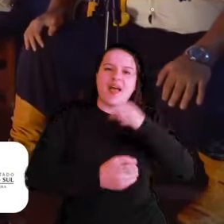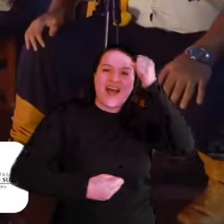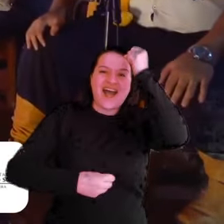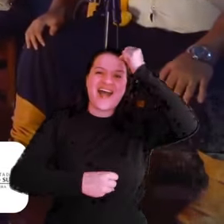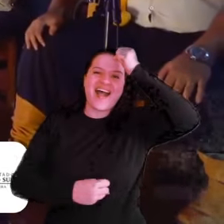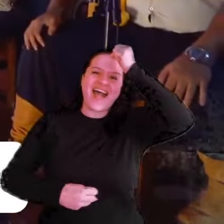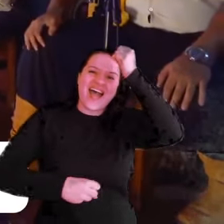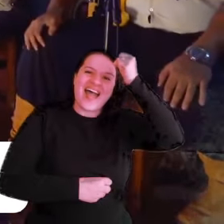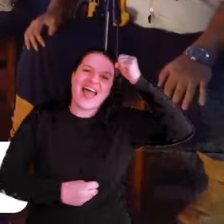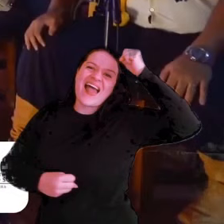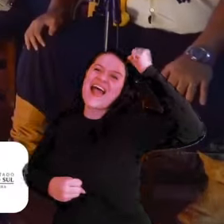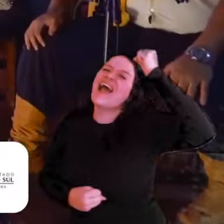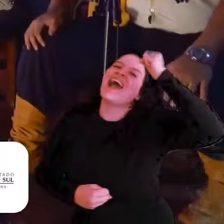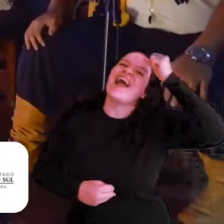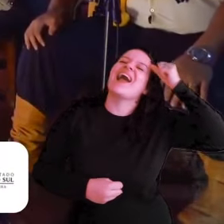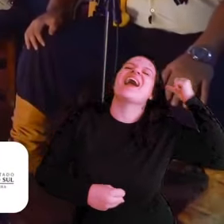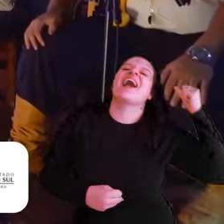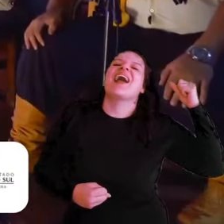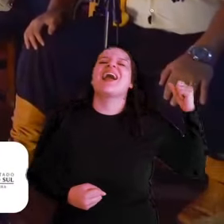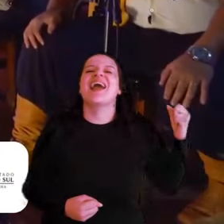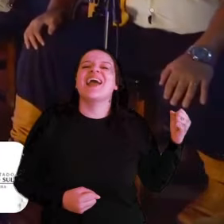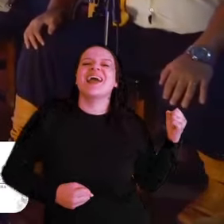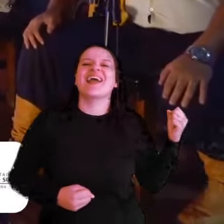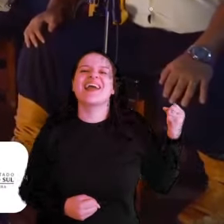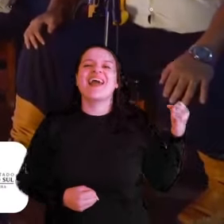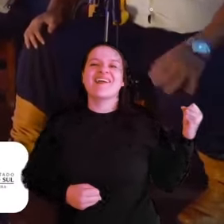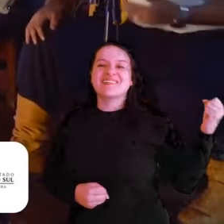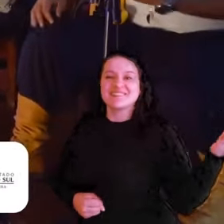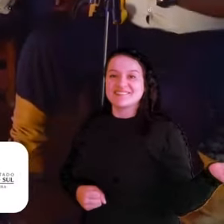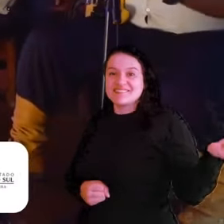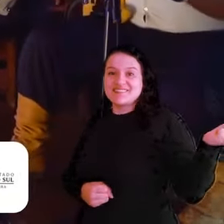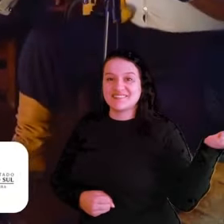de maneira, ou vou num tranco de um chato figurado.